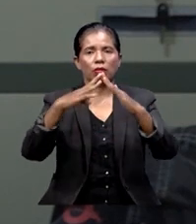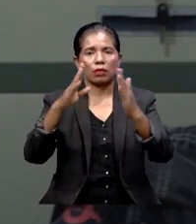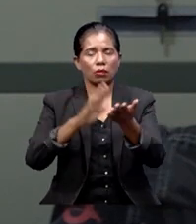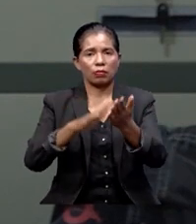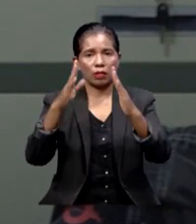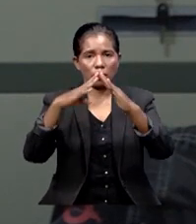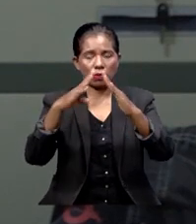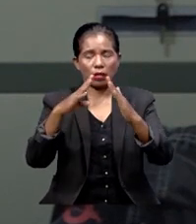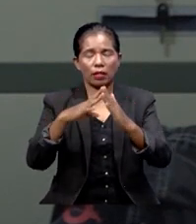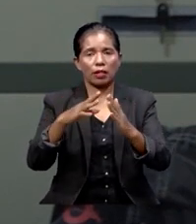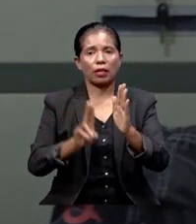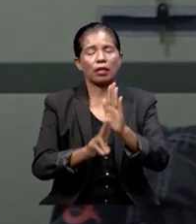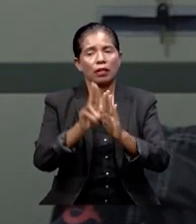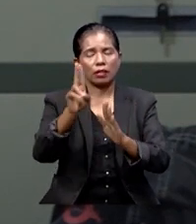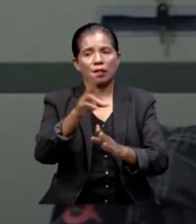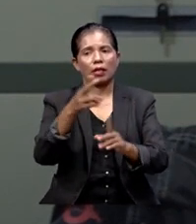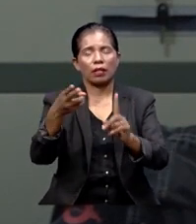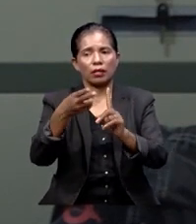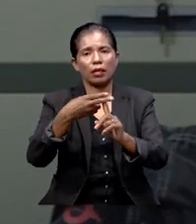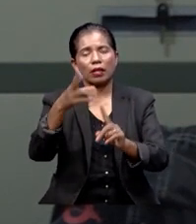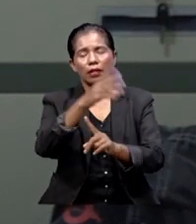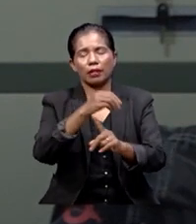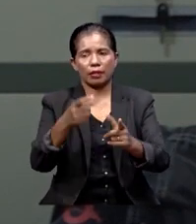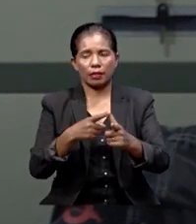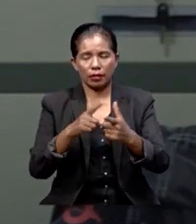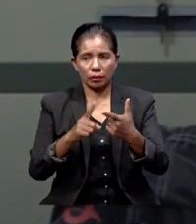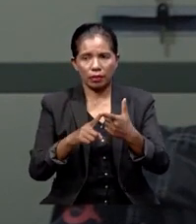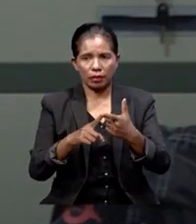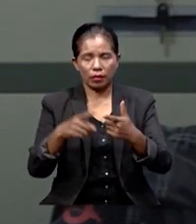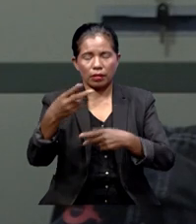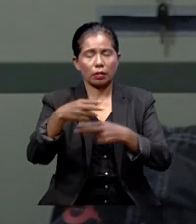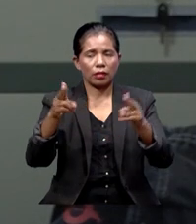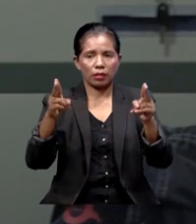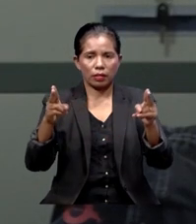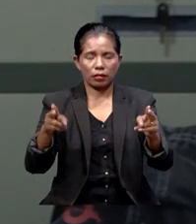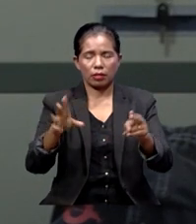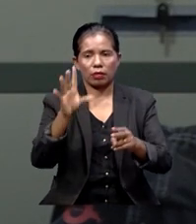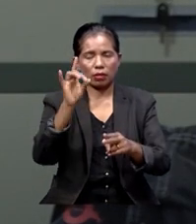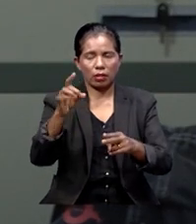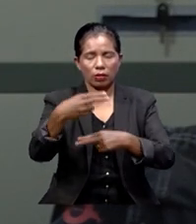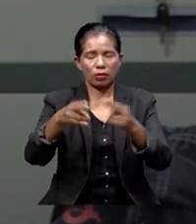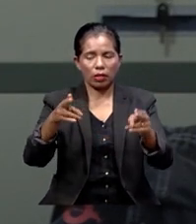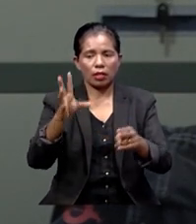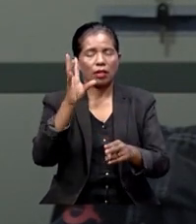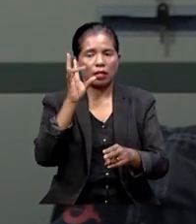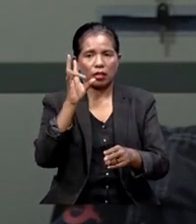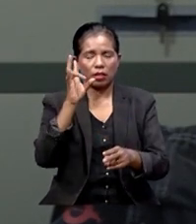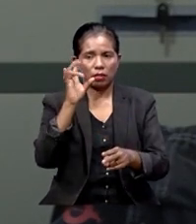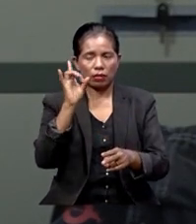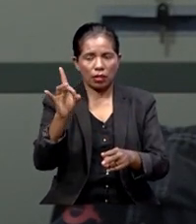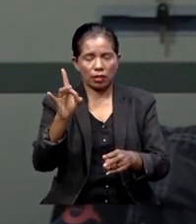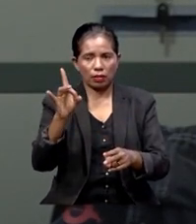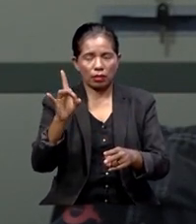o sala walu ne kondisan ida be atoto